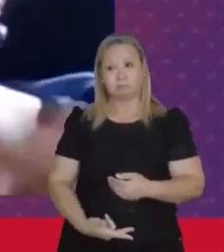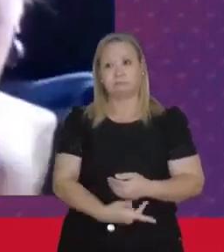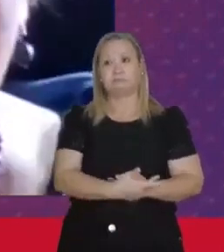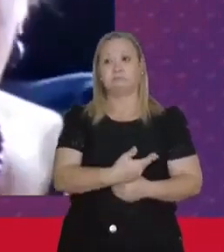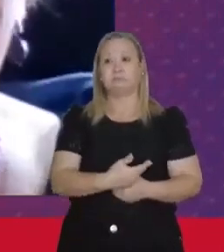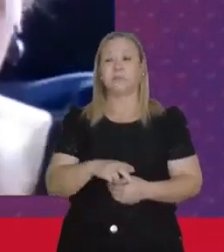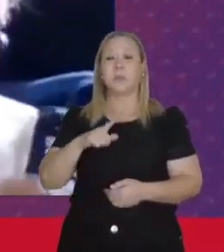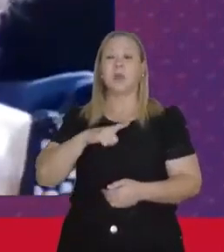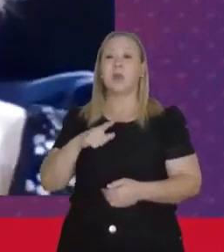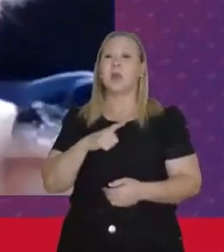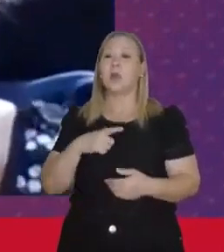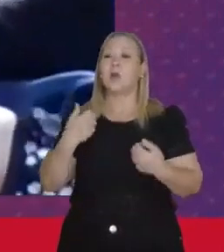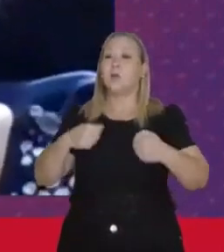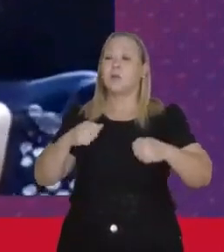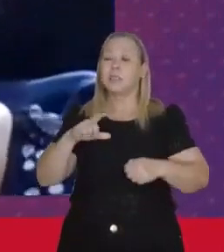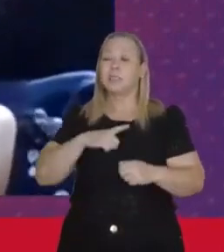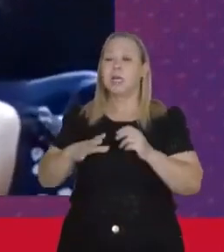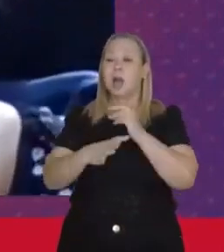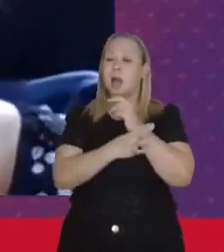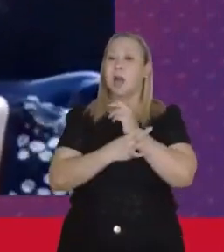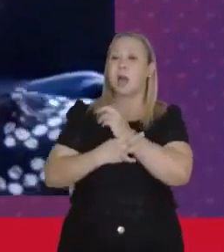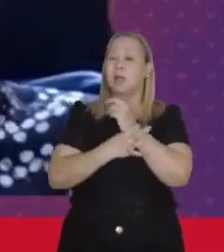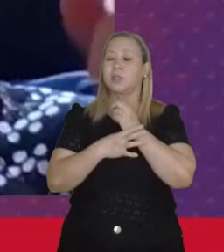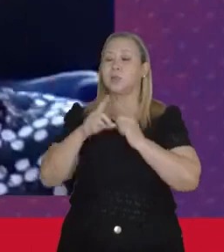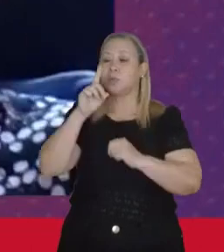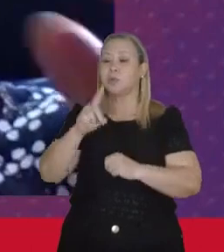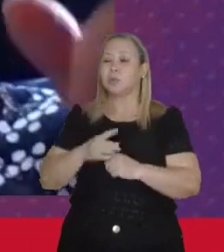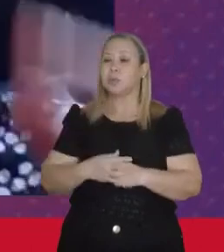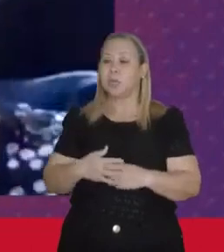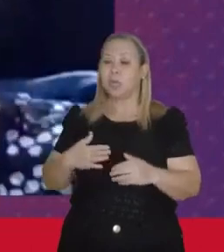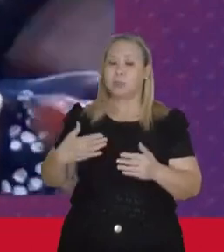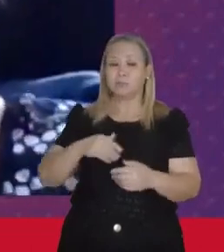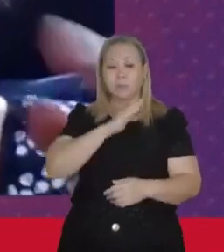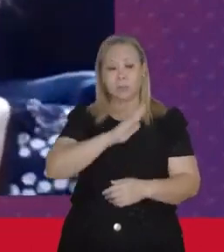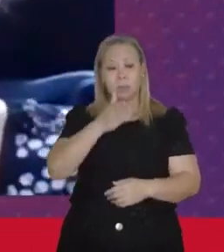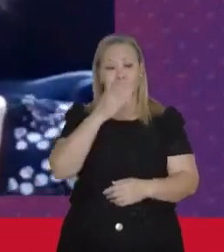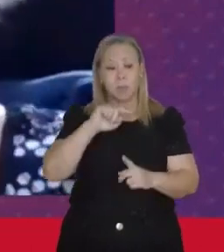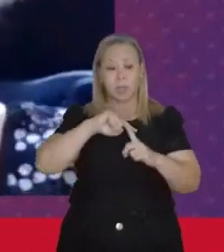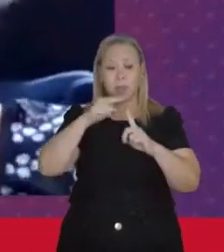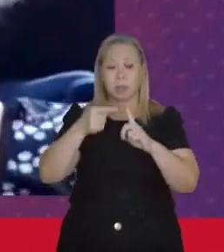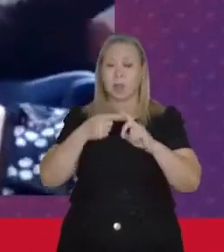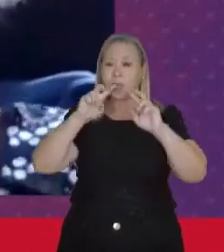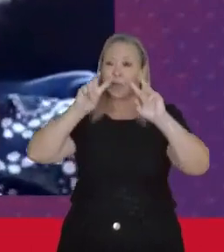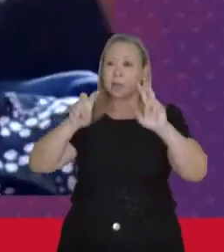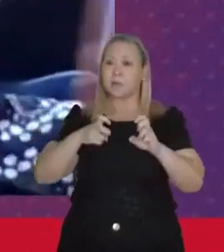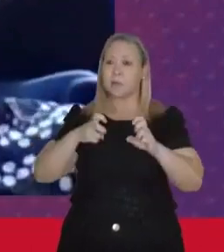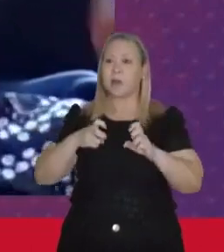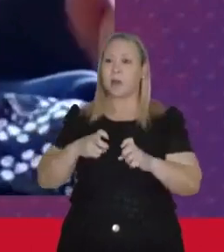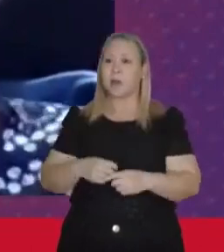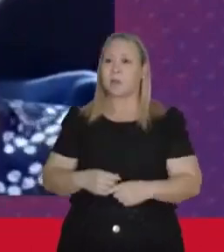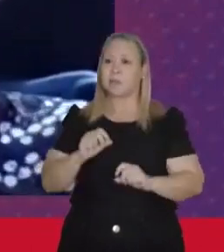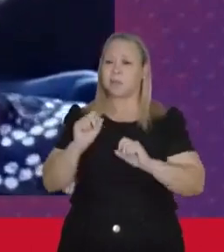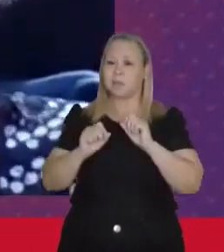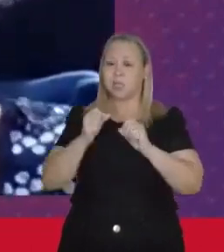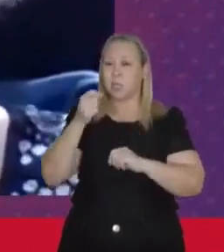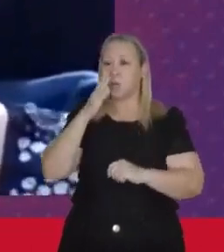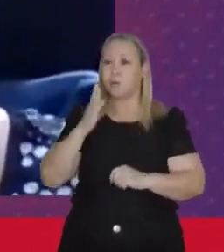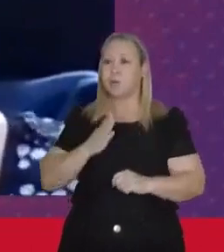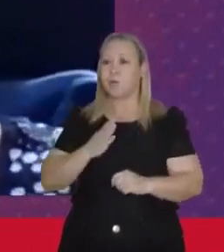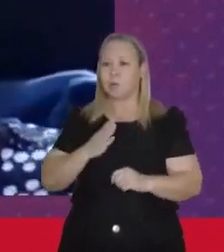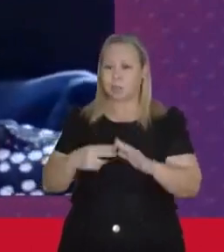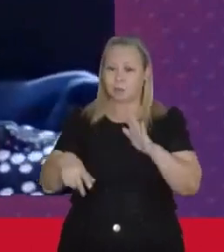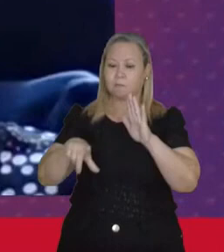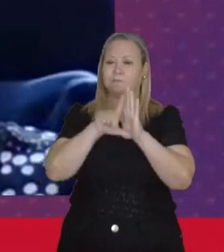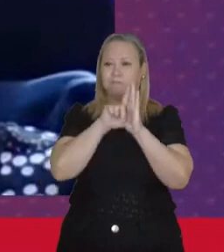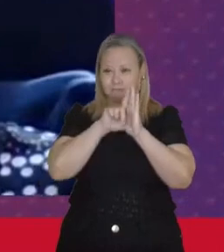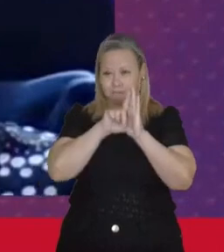eu tenho que ter a garantia do direito da interrupção da gravidez nesses casos, que no Brasil é